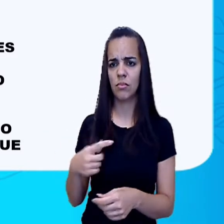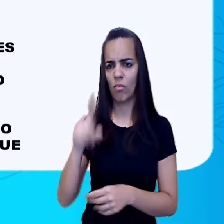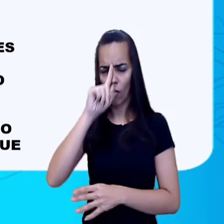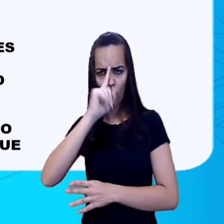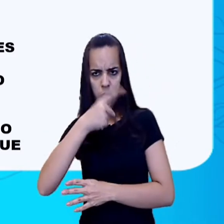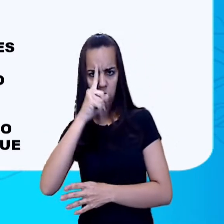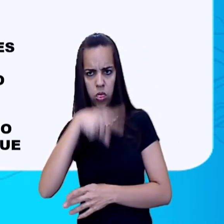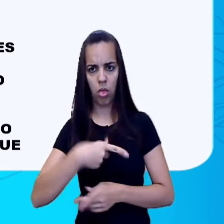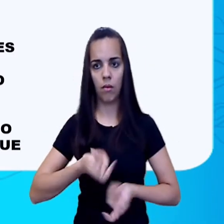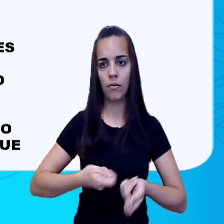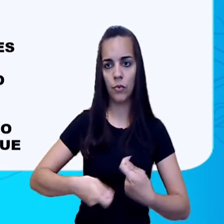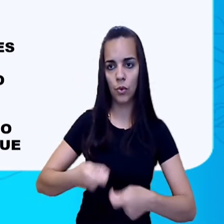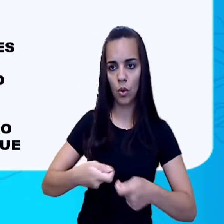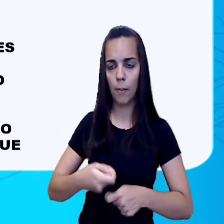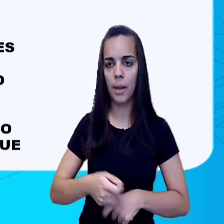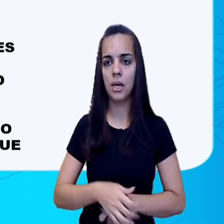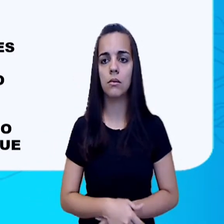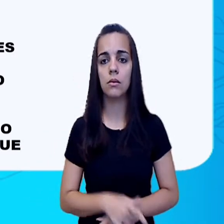de mercado,